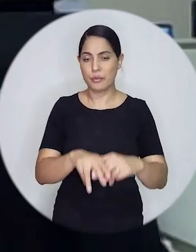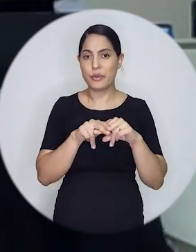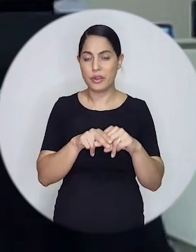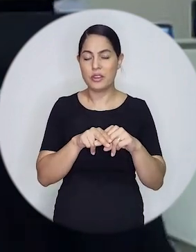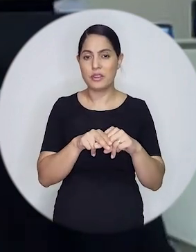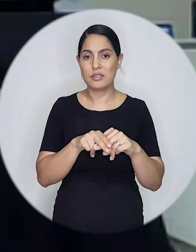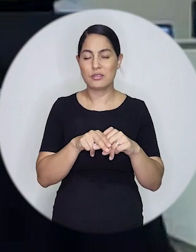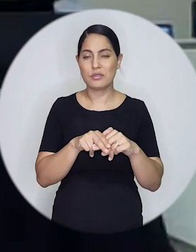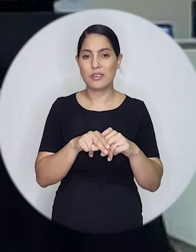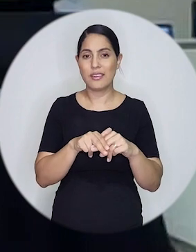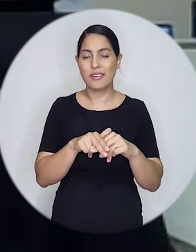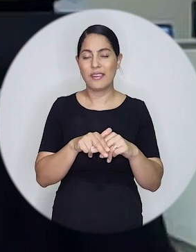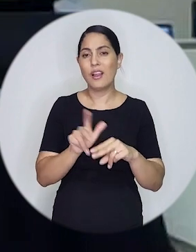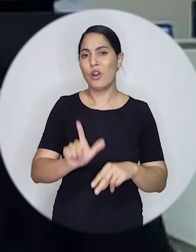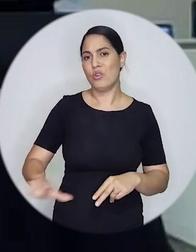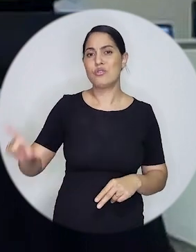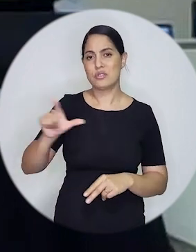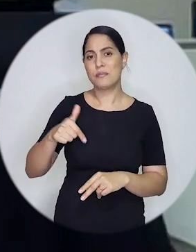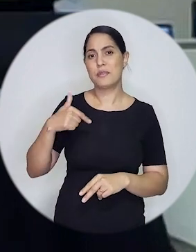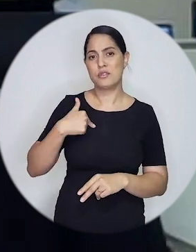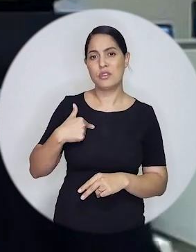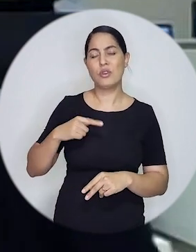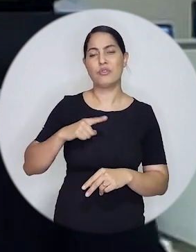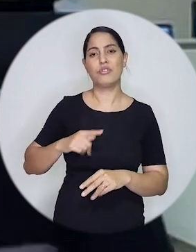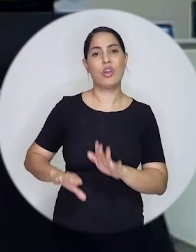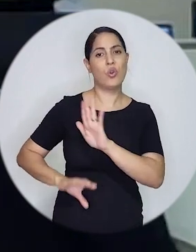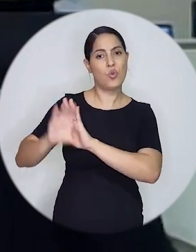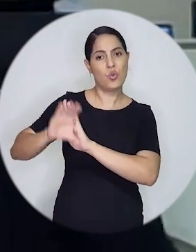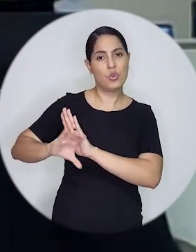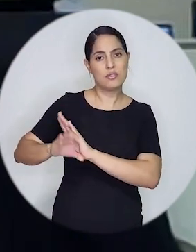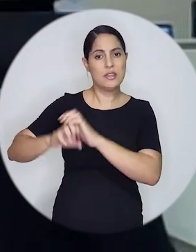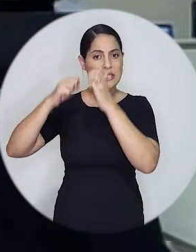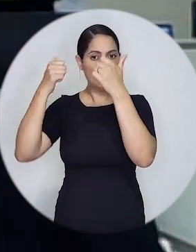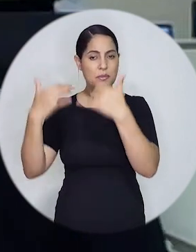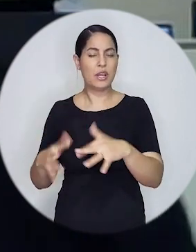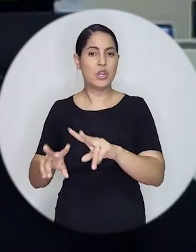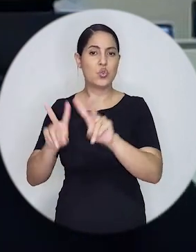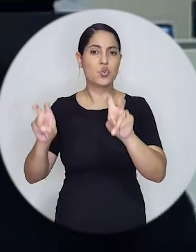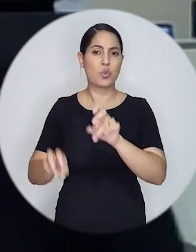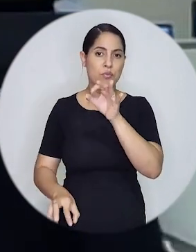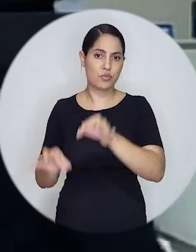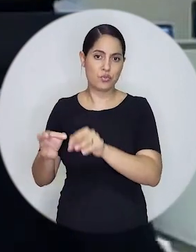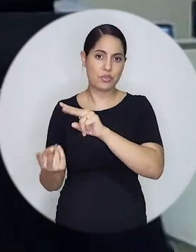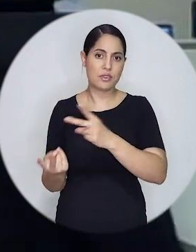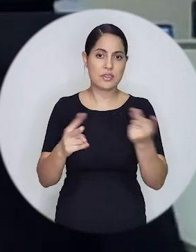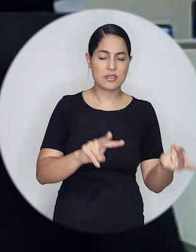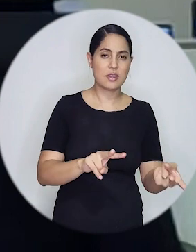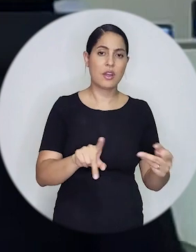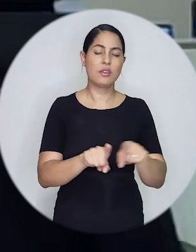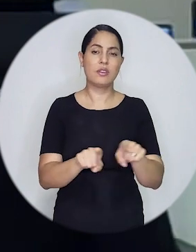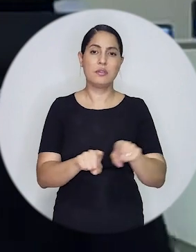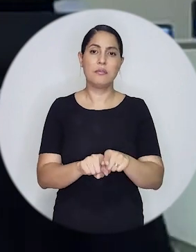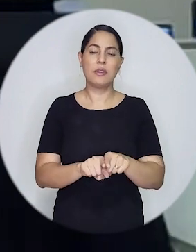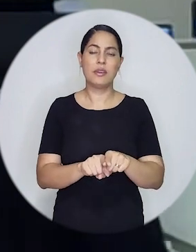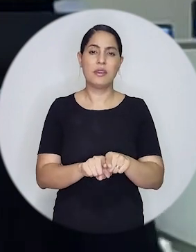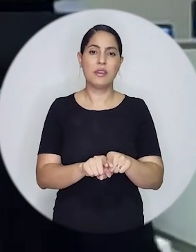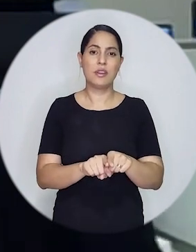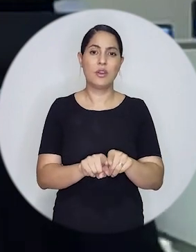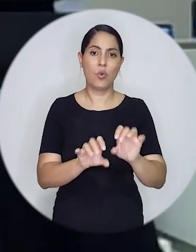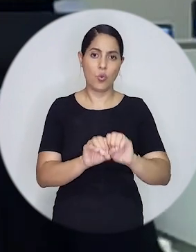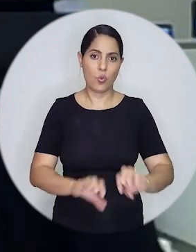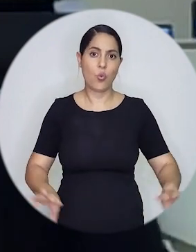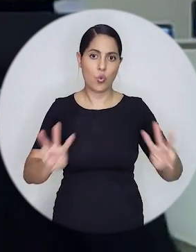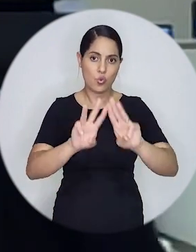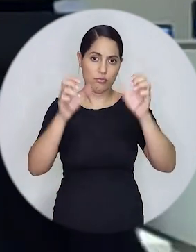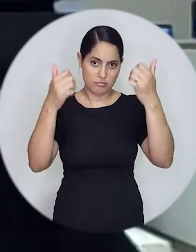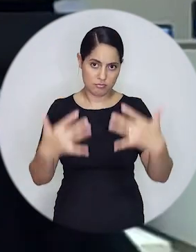pesquisa. E aí, obviamente, eu iniciei com os conceitos de justiça de transição, principalmente